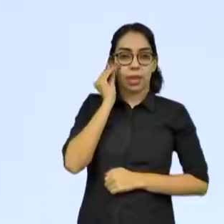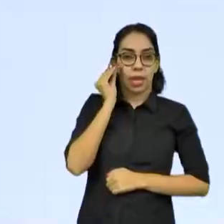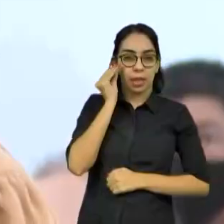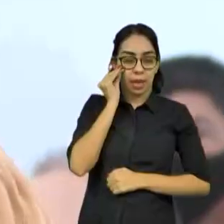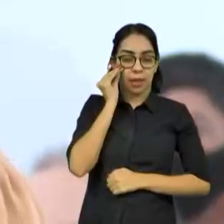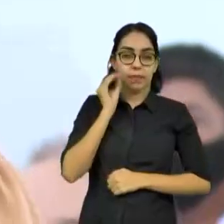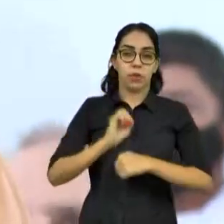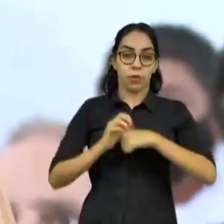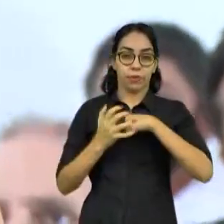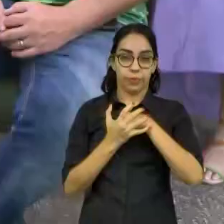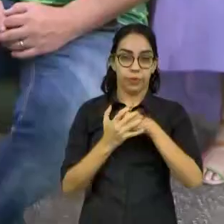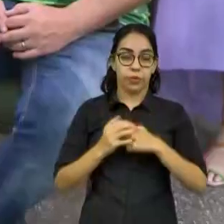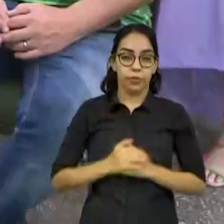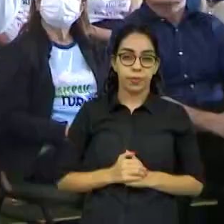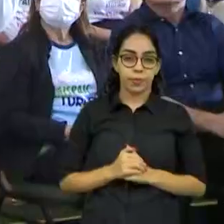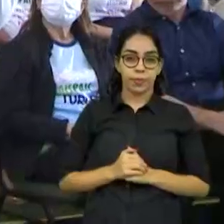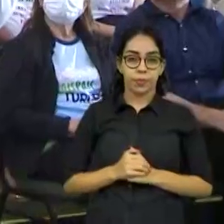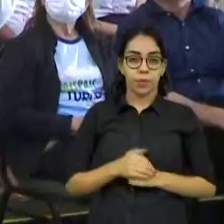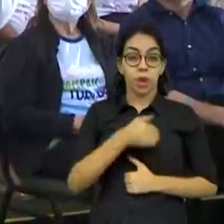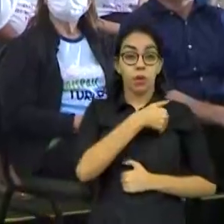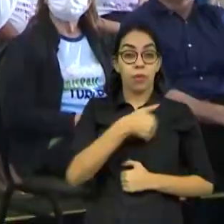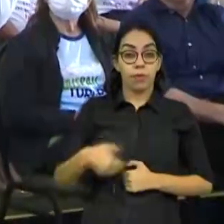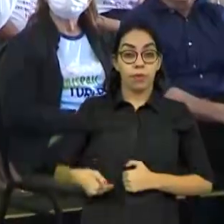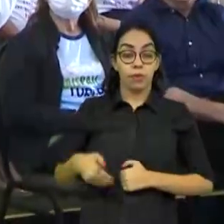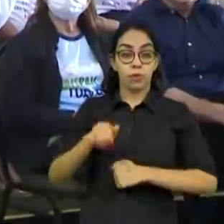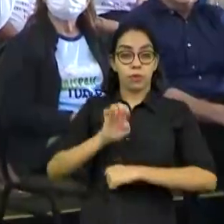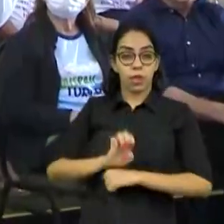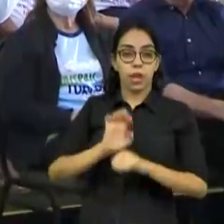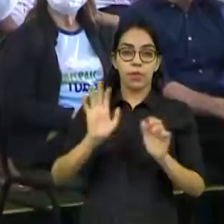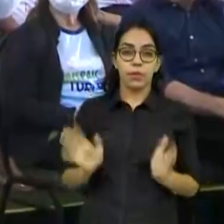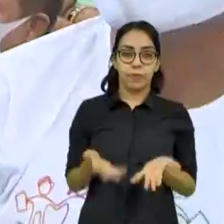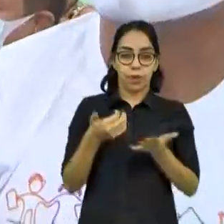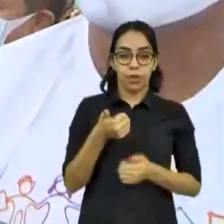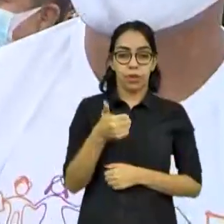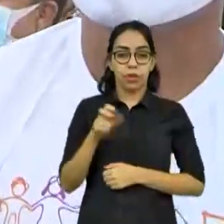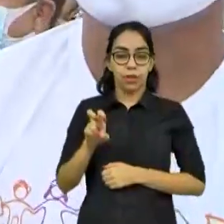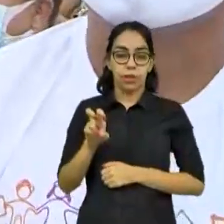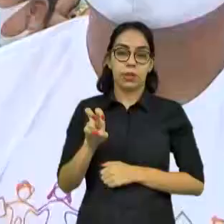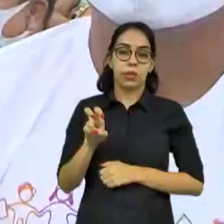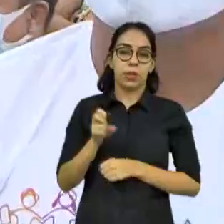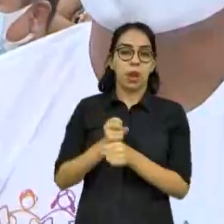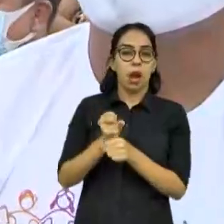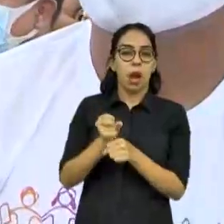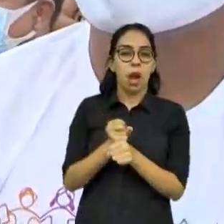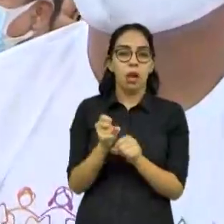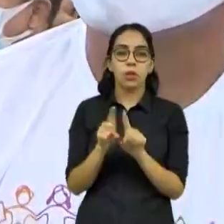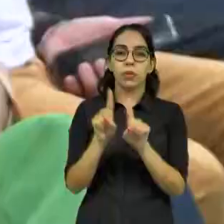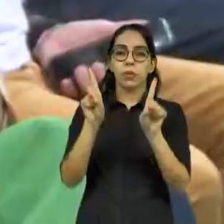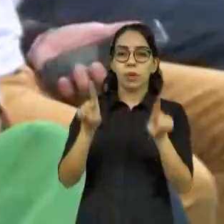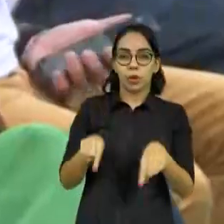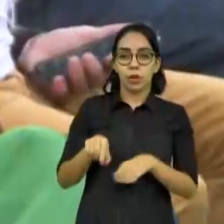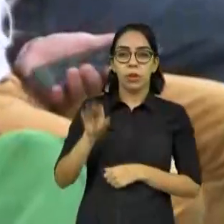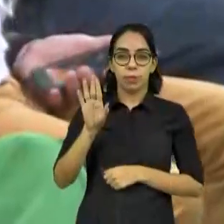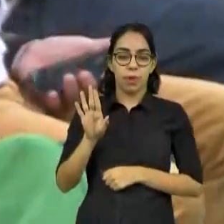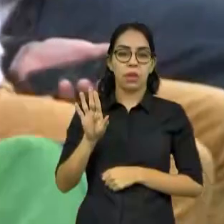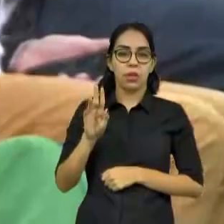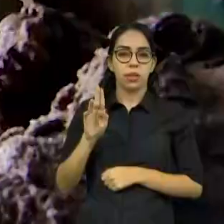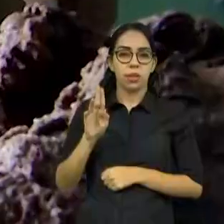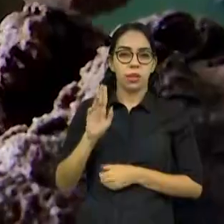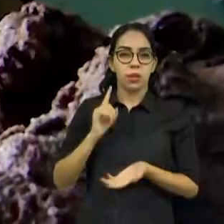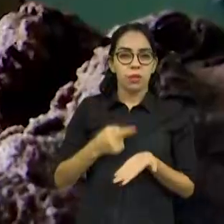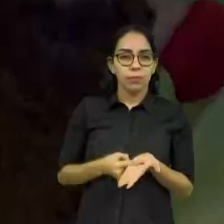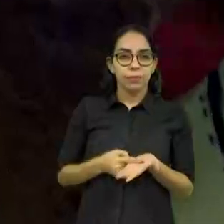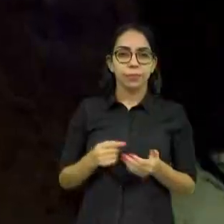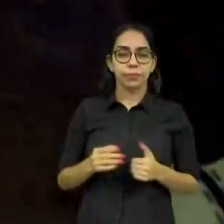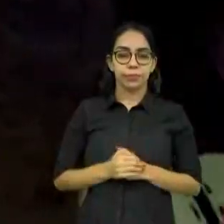O governo do estado celebra os 15 anos do programa Mais Pike, aprendizagem na idade certa. E na série